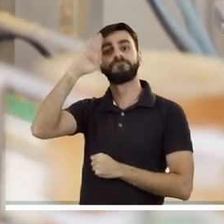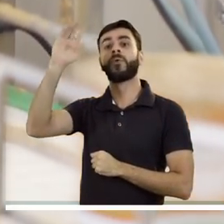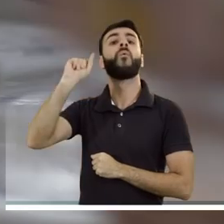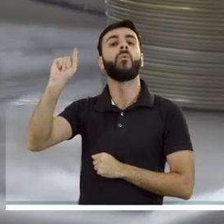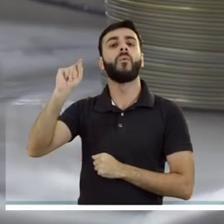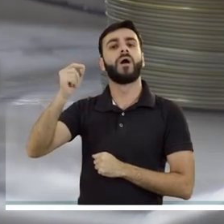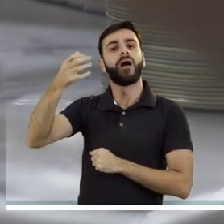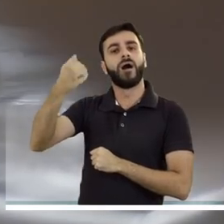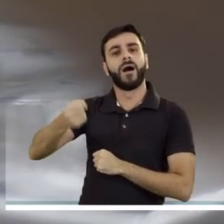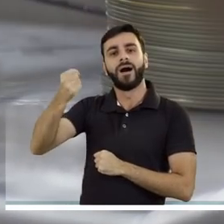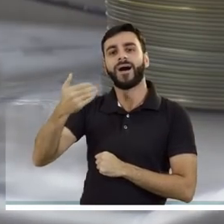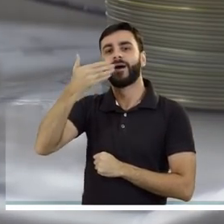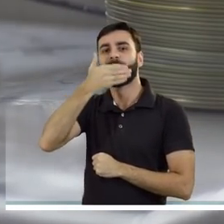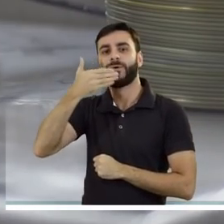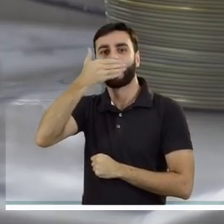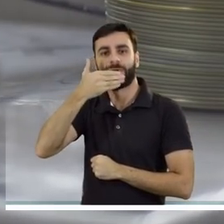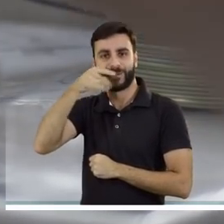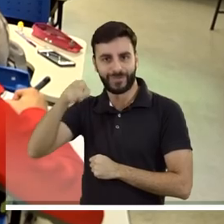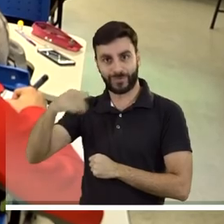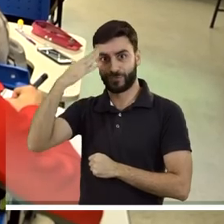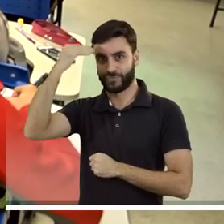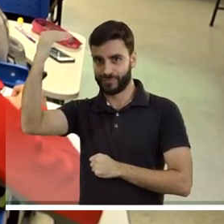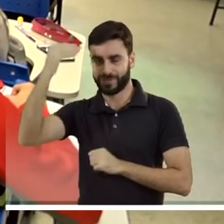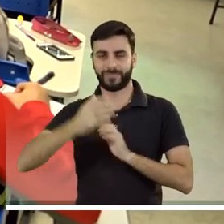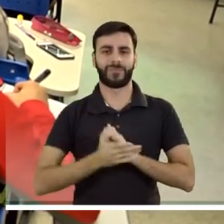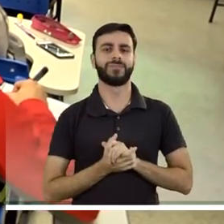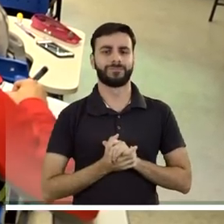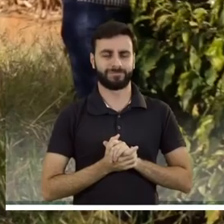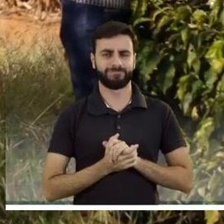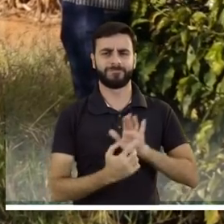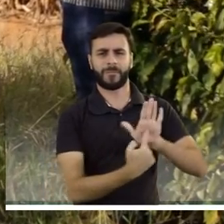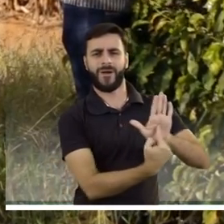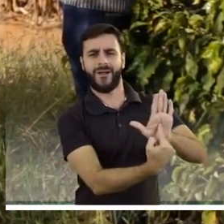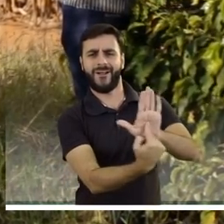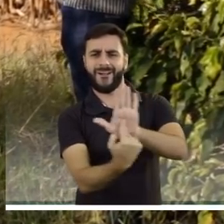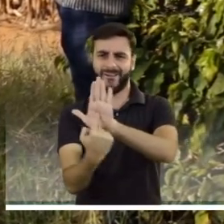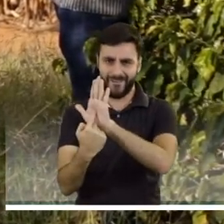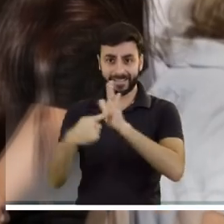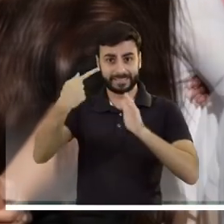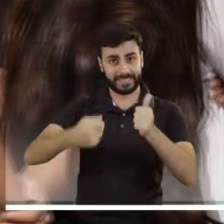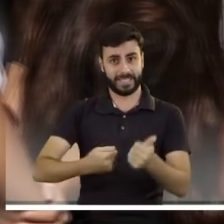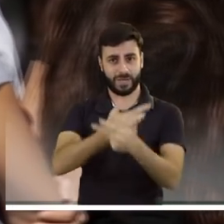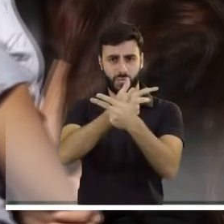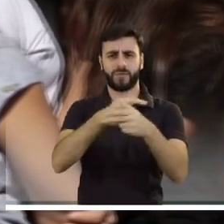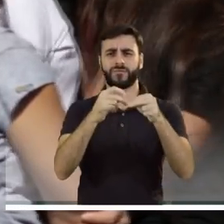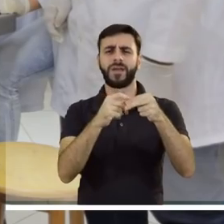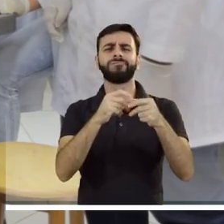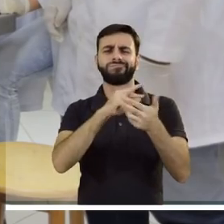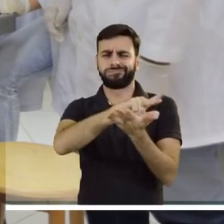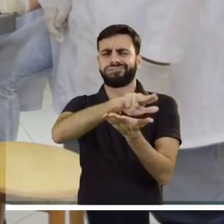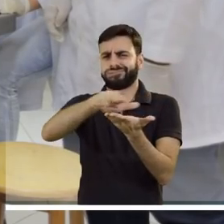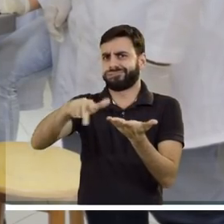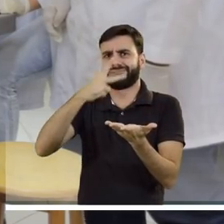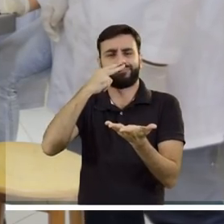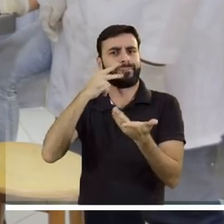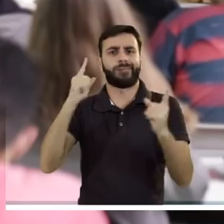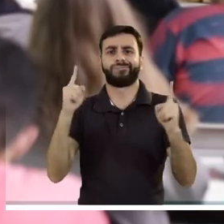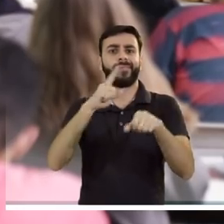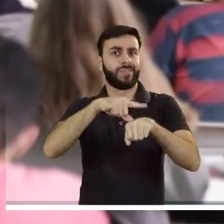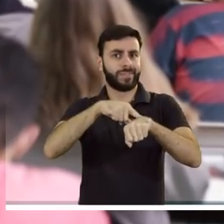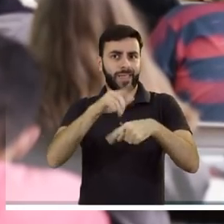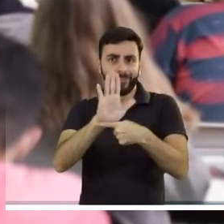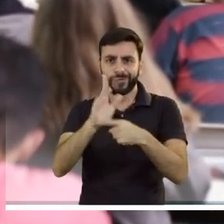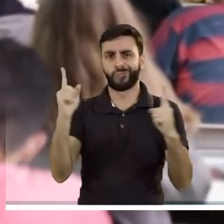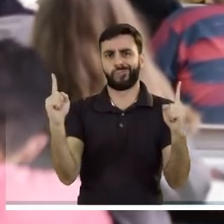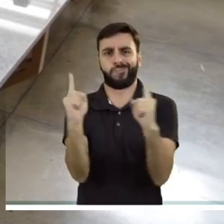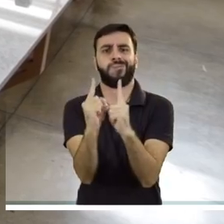doce de leite mais famoso do país. Apresentar tudo o que a UFV proporciona à nação iria levar muito mais tempo do